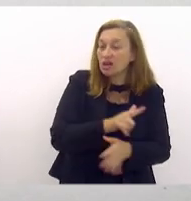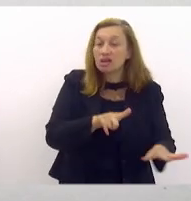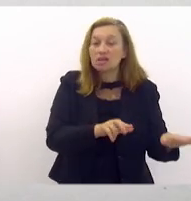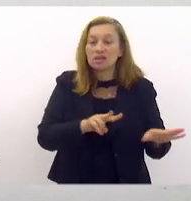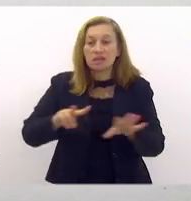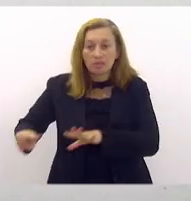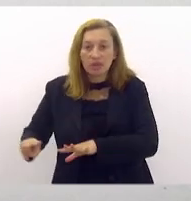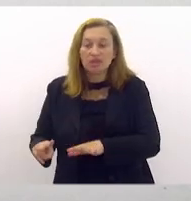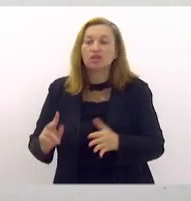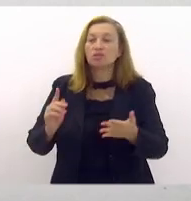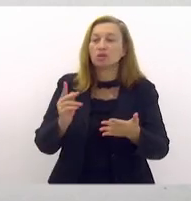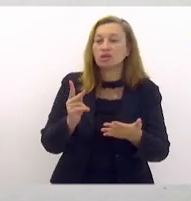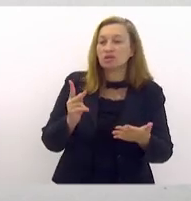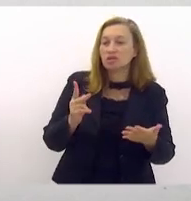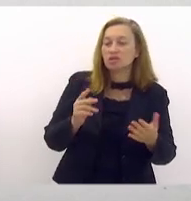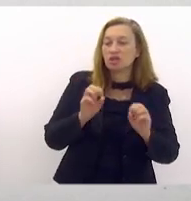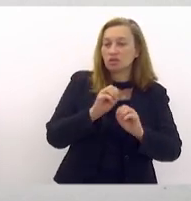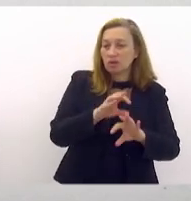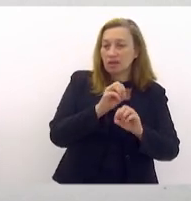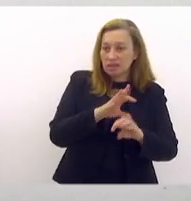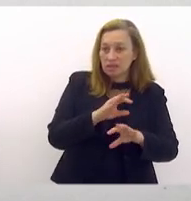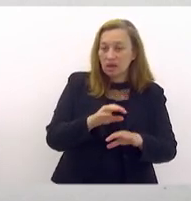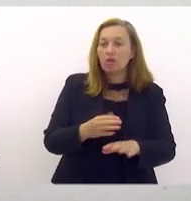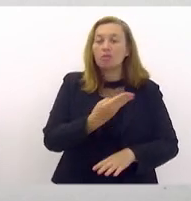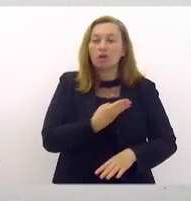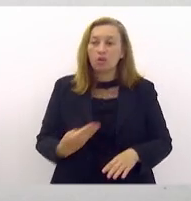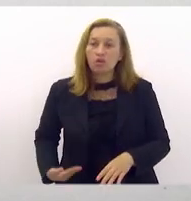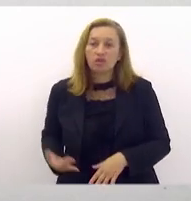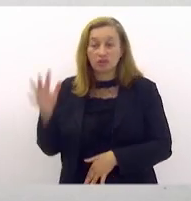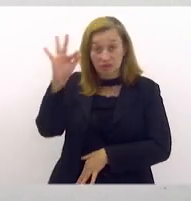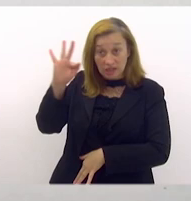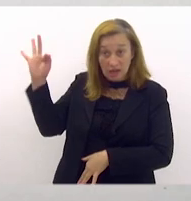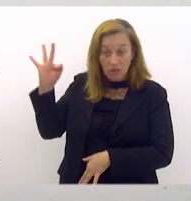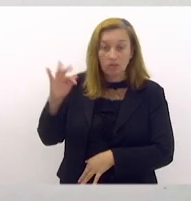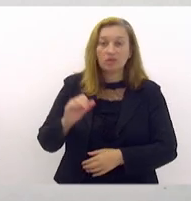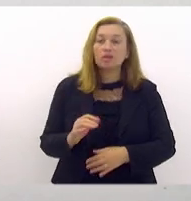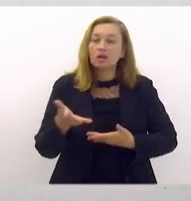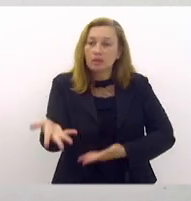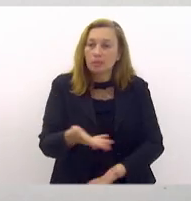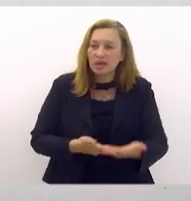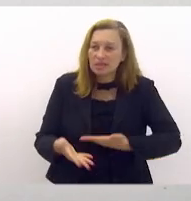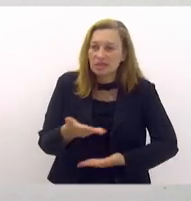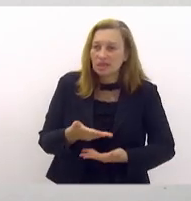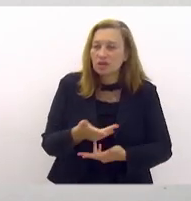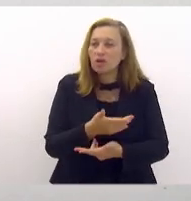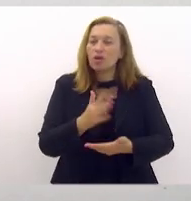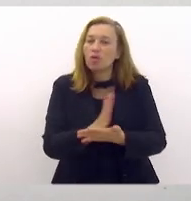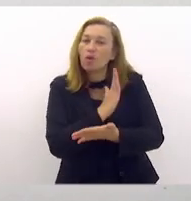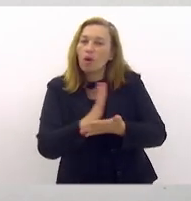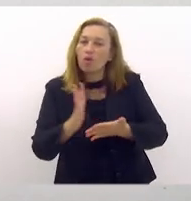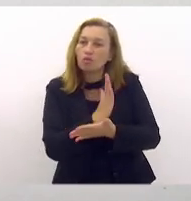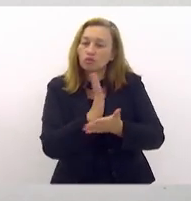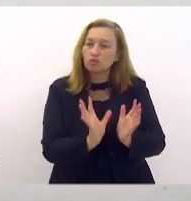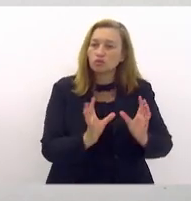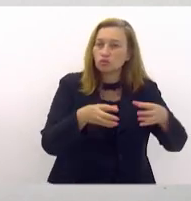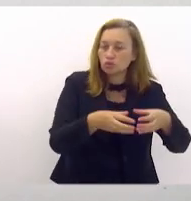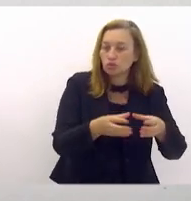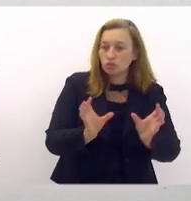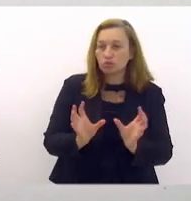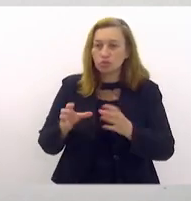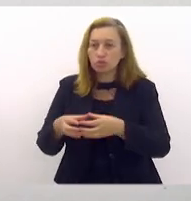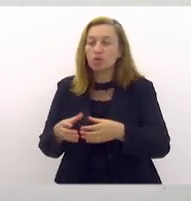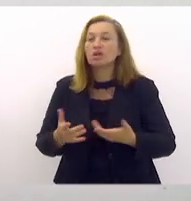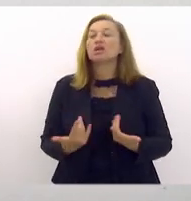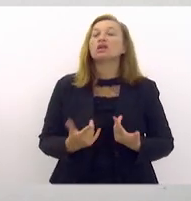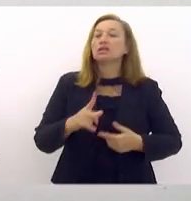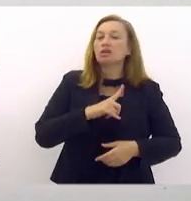Educação Midiática, pelo governo federal, realizado pelo governo federal em parceria com algumas organizações, inclusive com a Cifernet. A gente ainda